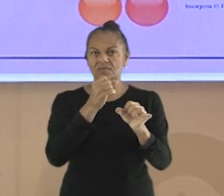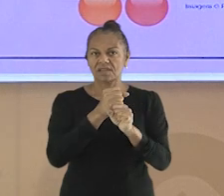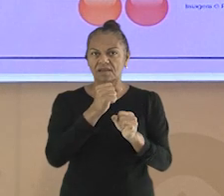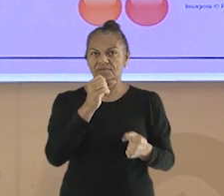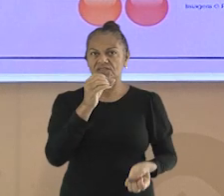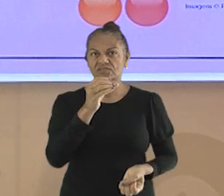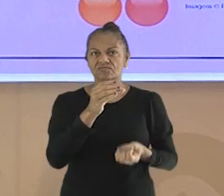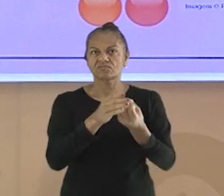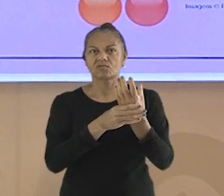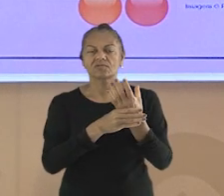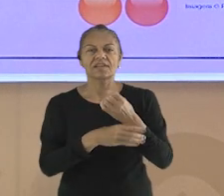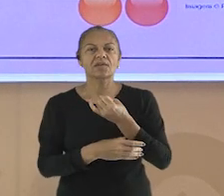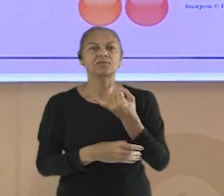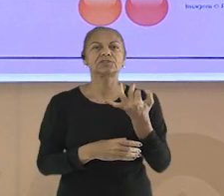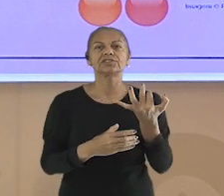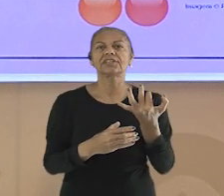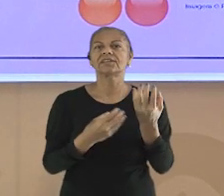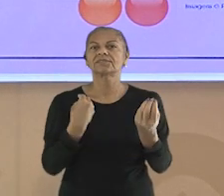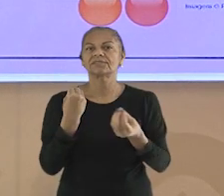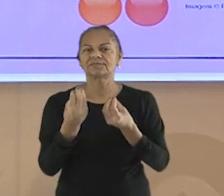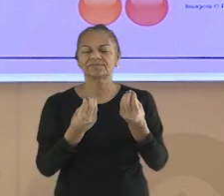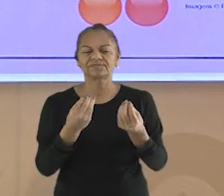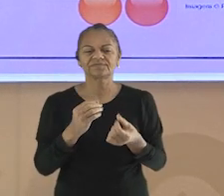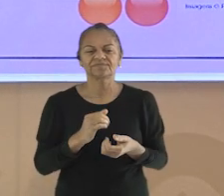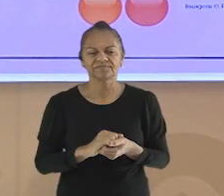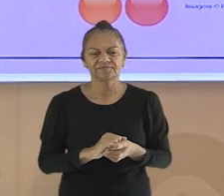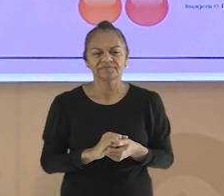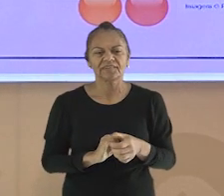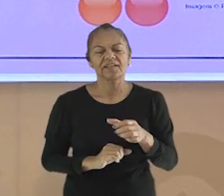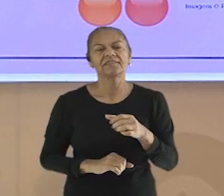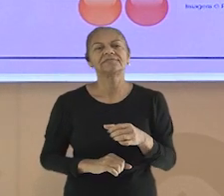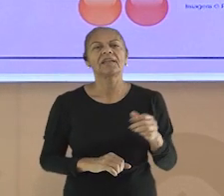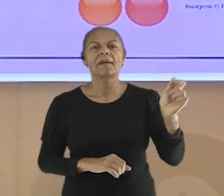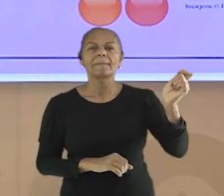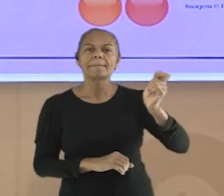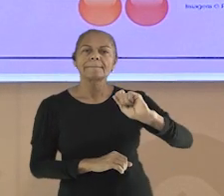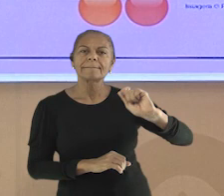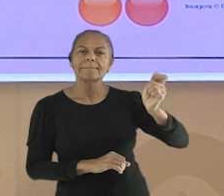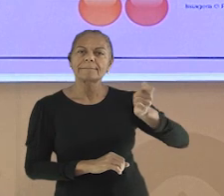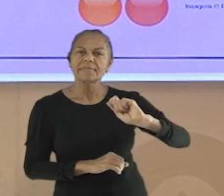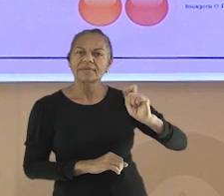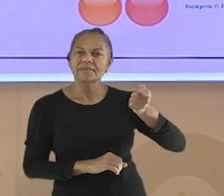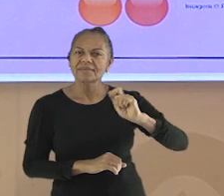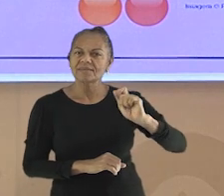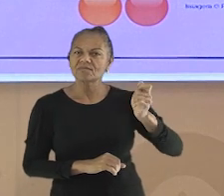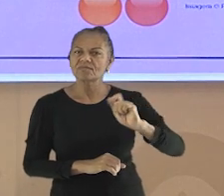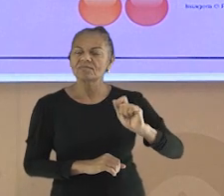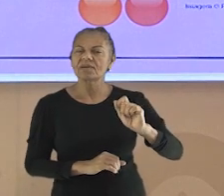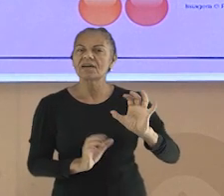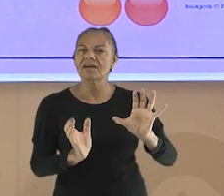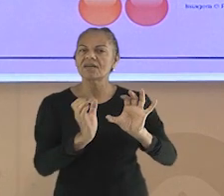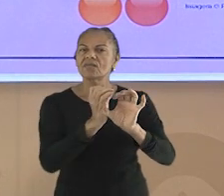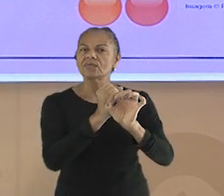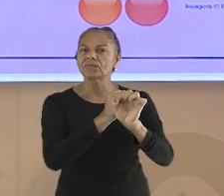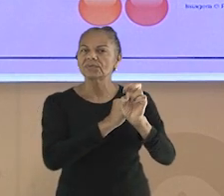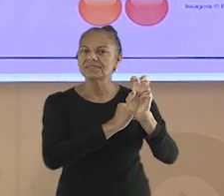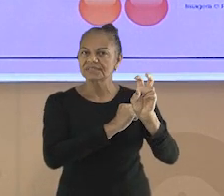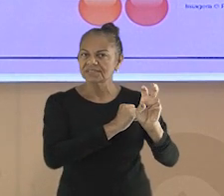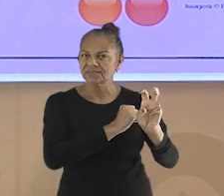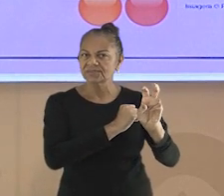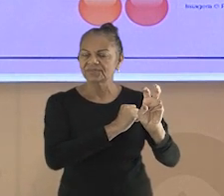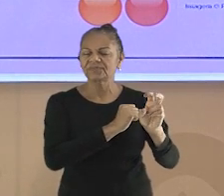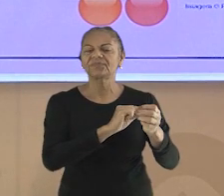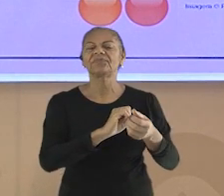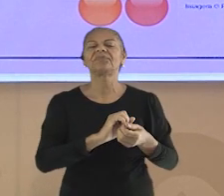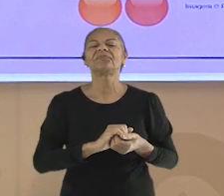vamos contar para nós podermos montar a nossa quantidade. Então, nós temos 1, 2,